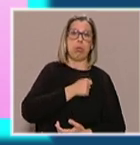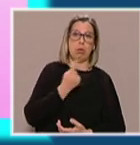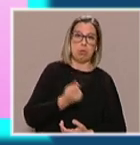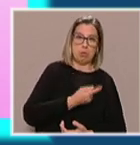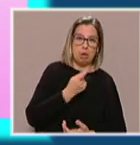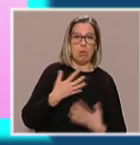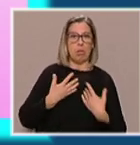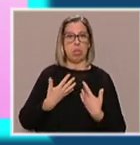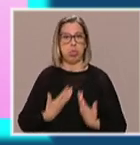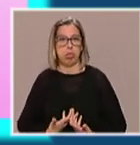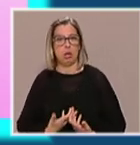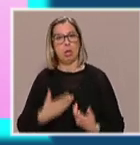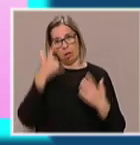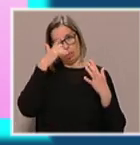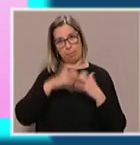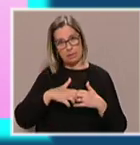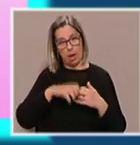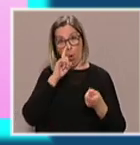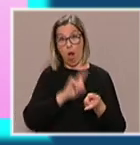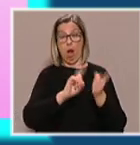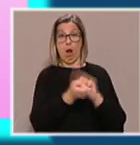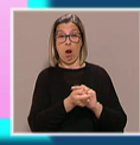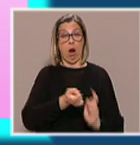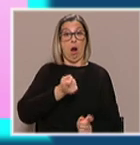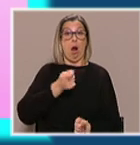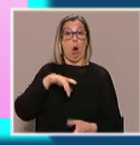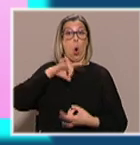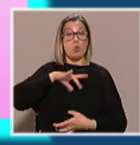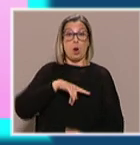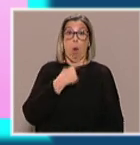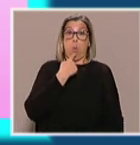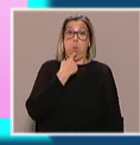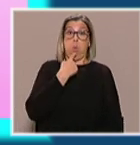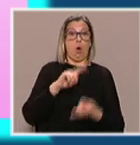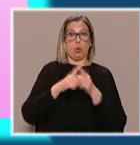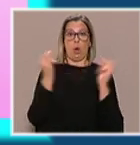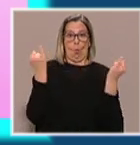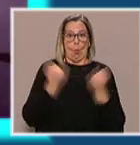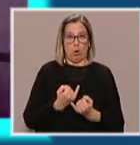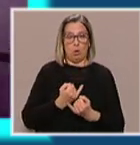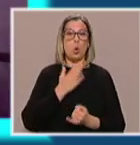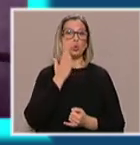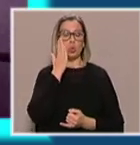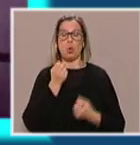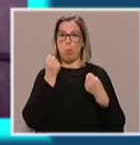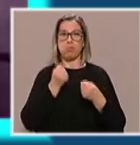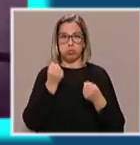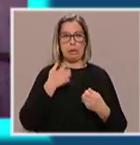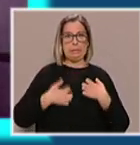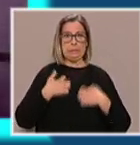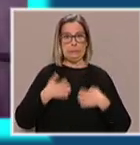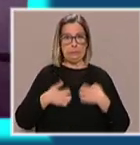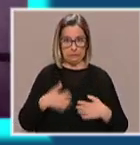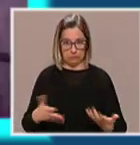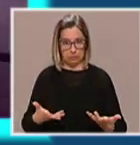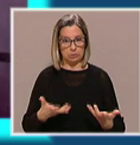e depressão. Quando a concentração é elevada, assiste-se à perda de peso, falta de sono e irritabilidade. Mas, na maior parte